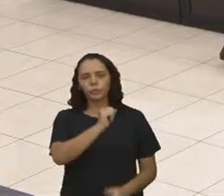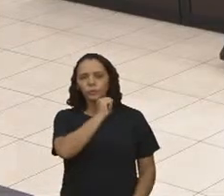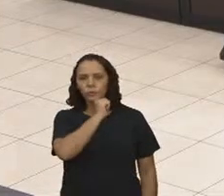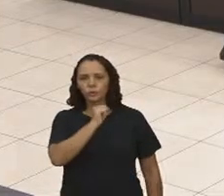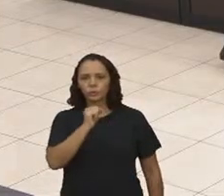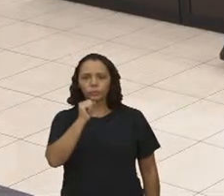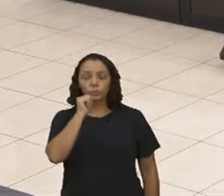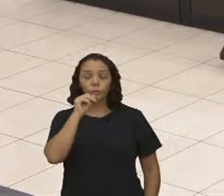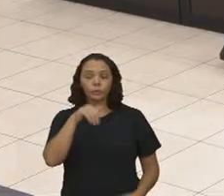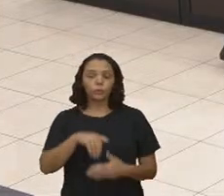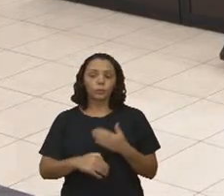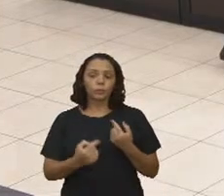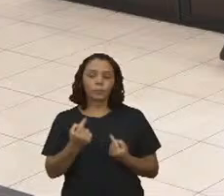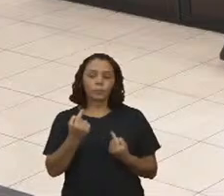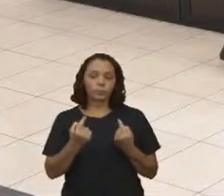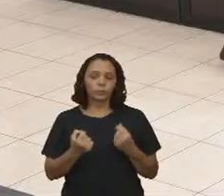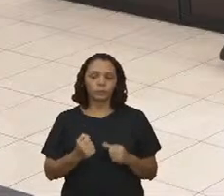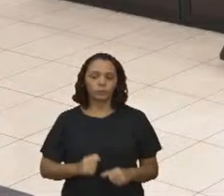Salvador.